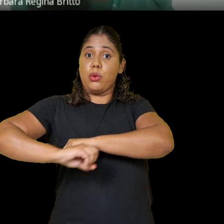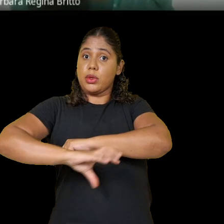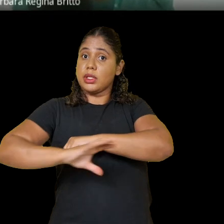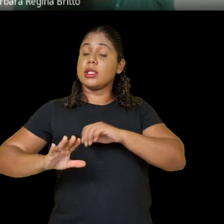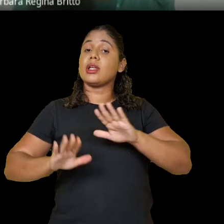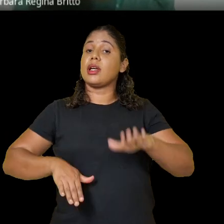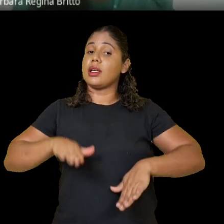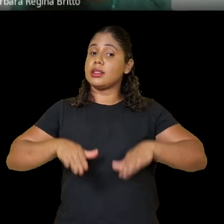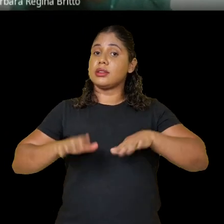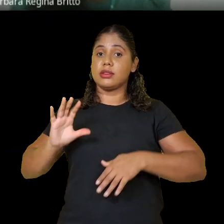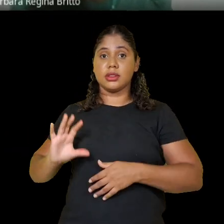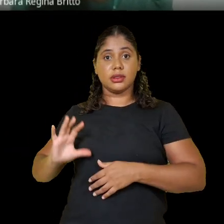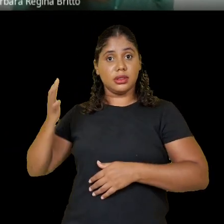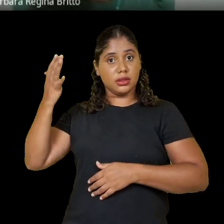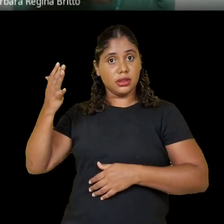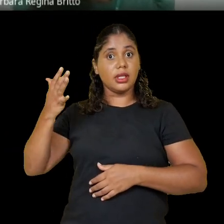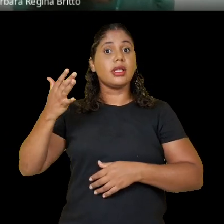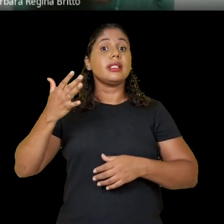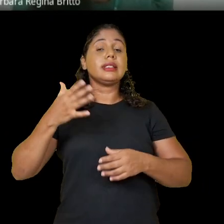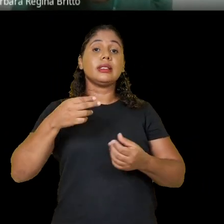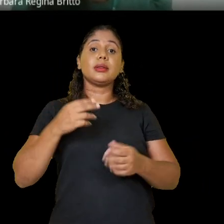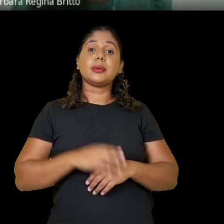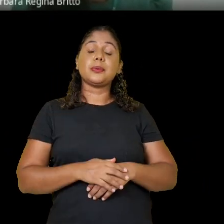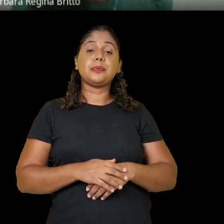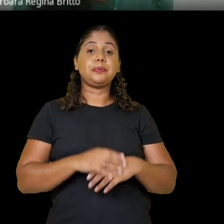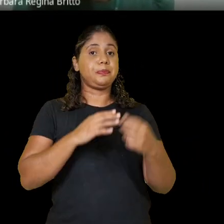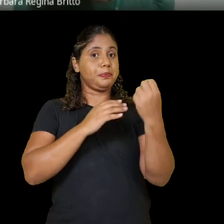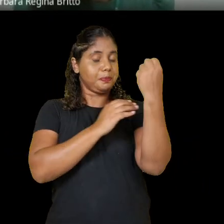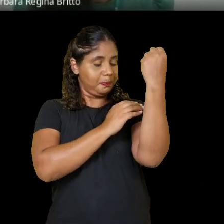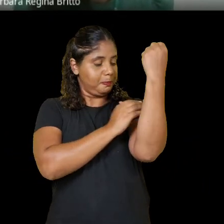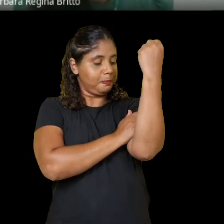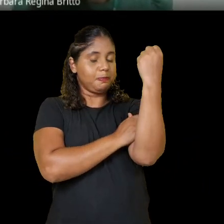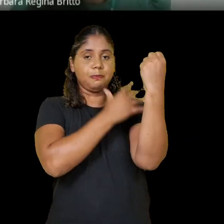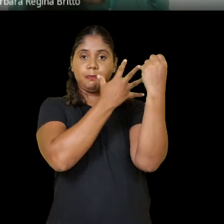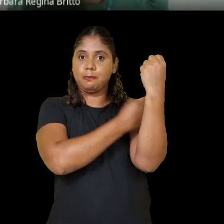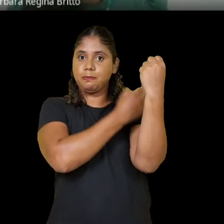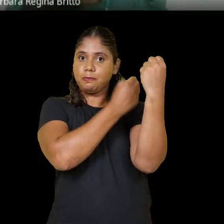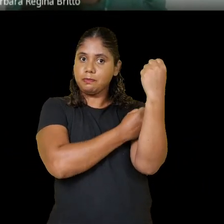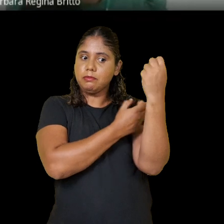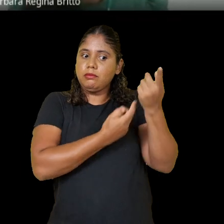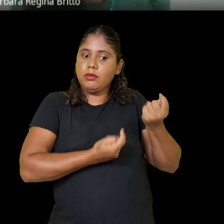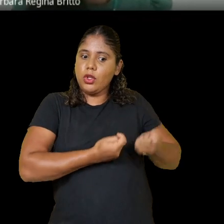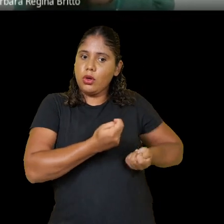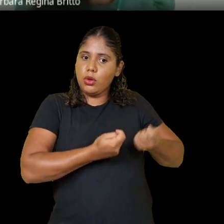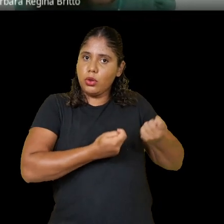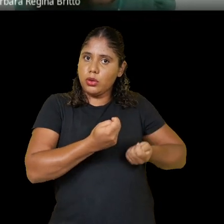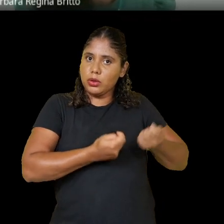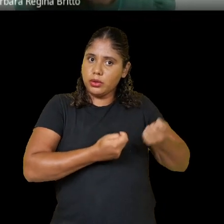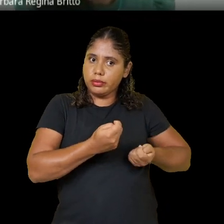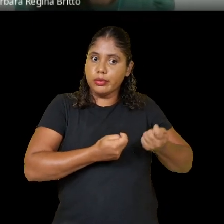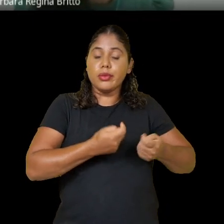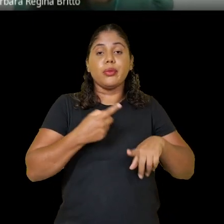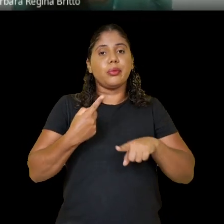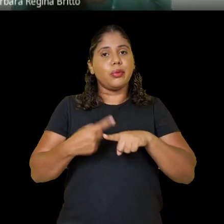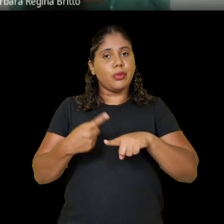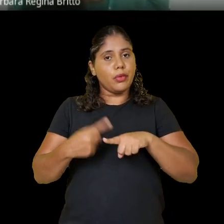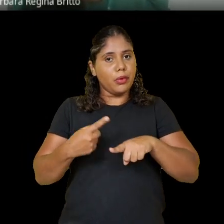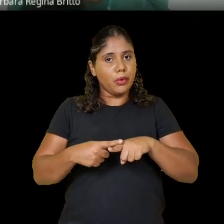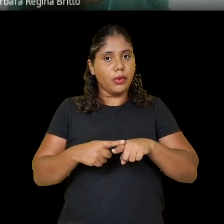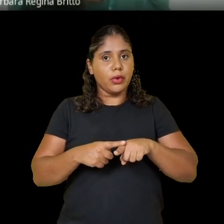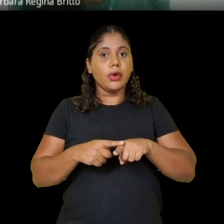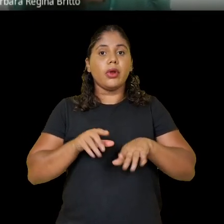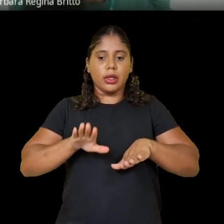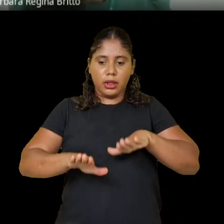o controle da pressão arterial, porque o edema ele não é preditivo de uma pré-eclâmpsia, mas ele pode estar associado. Então,